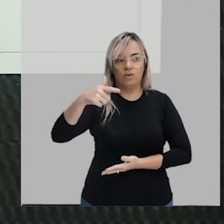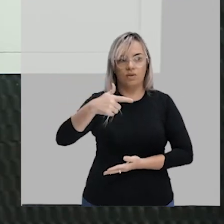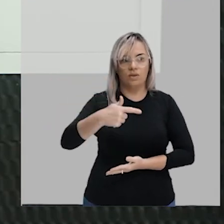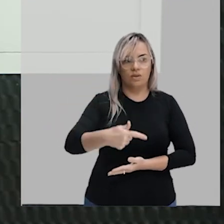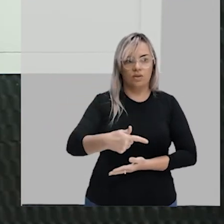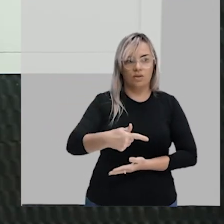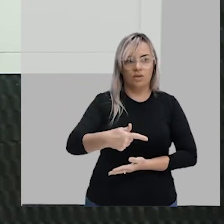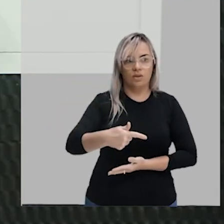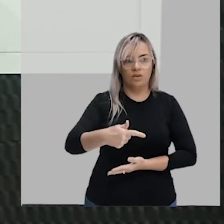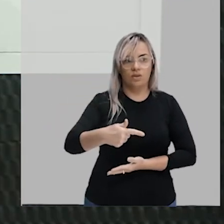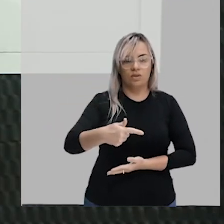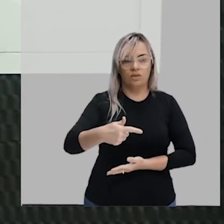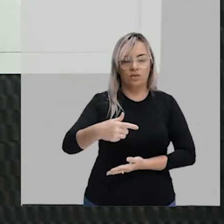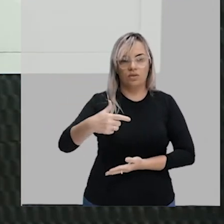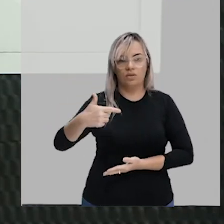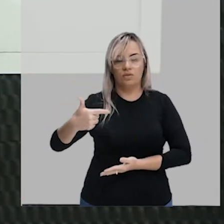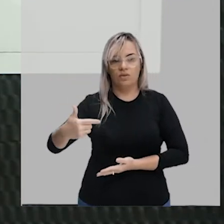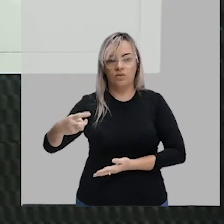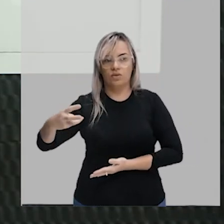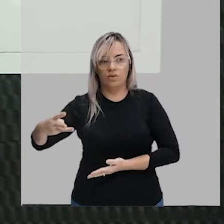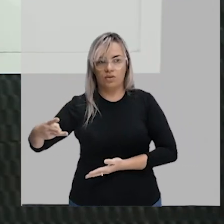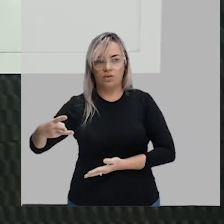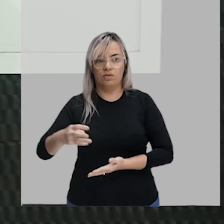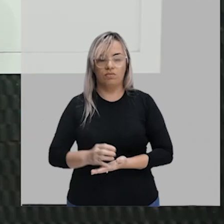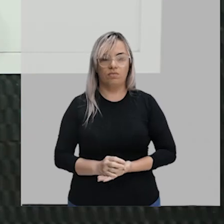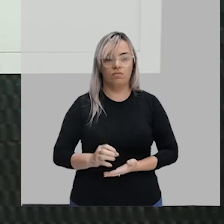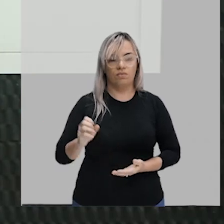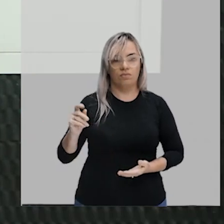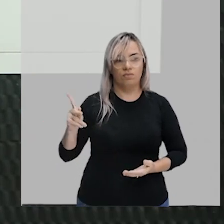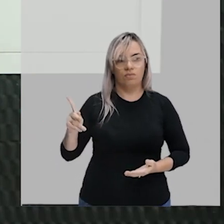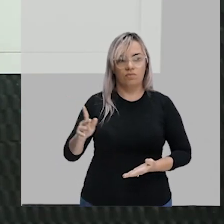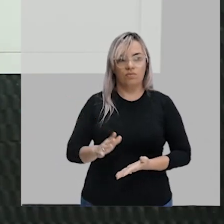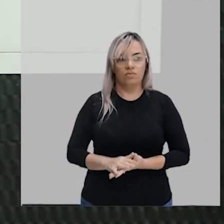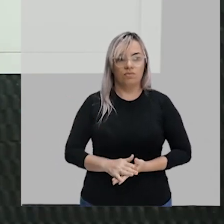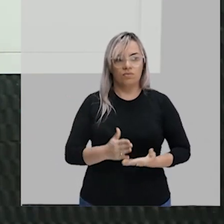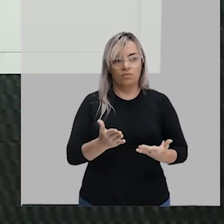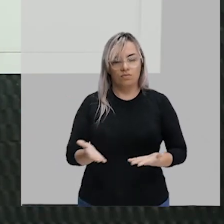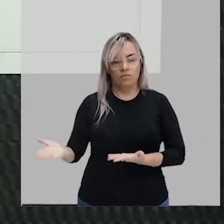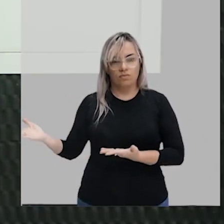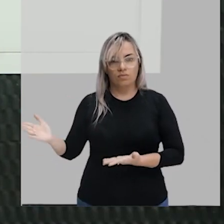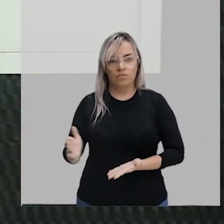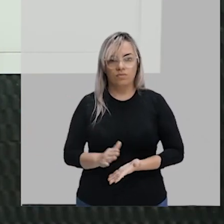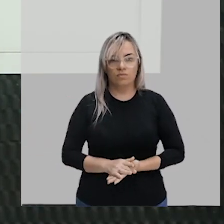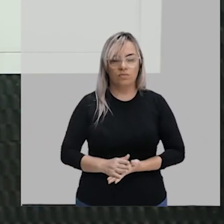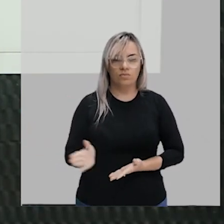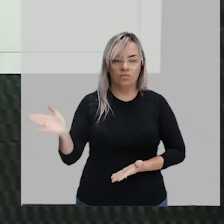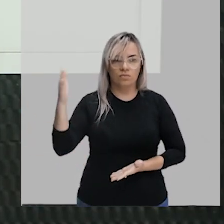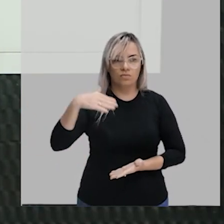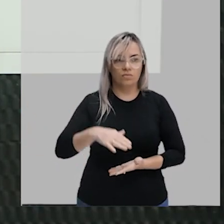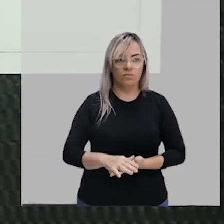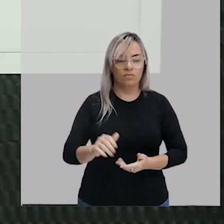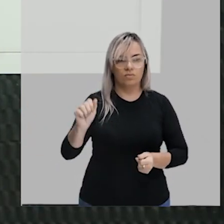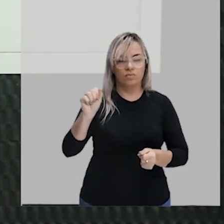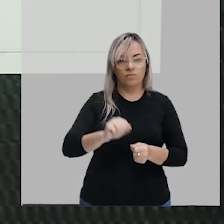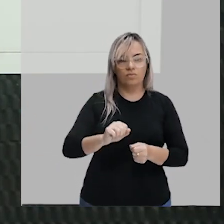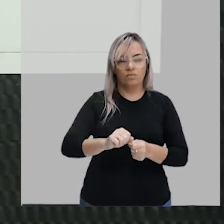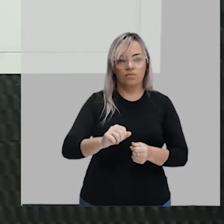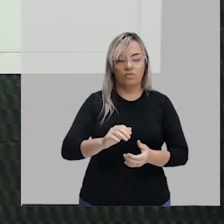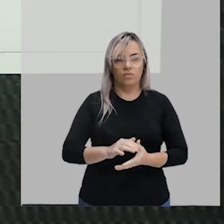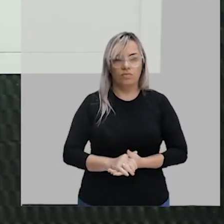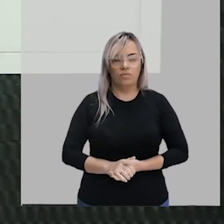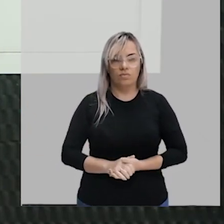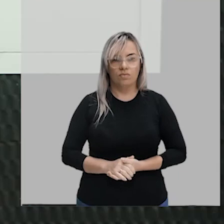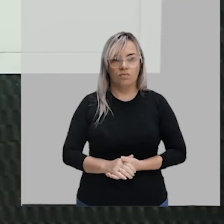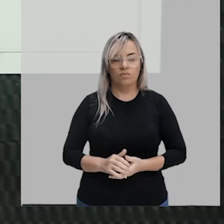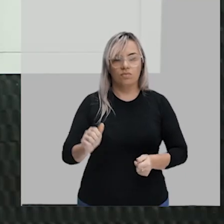23. Pronto. Certo? Galera, vamos fazer o seguinte. Vamos fazer agora a gente